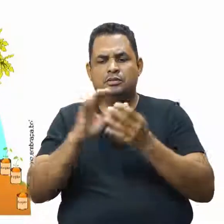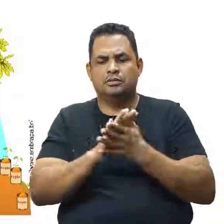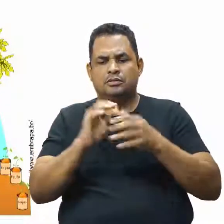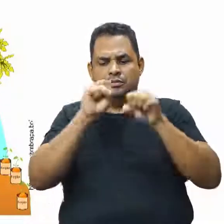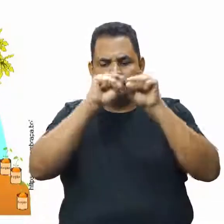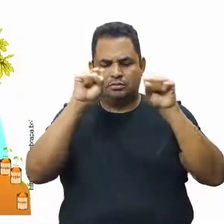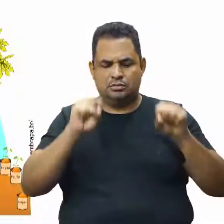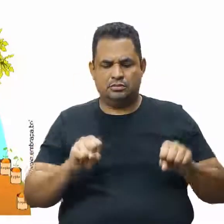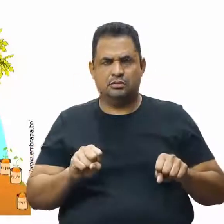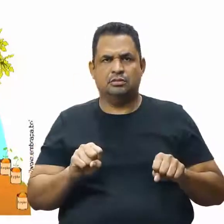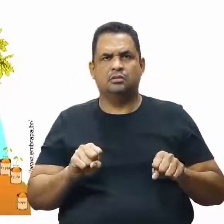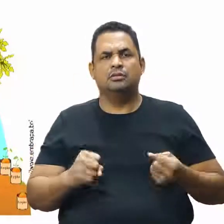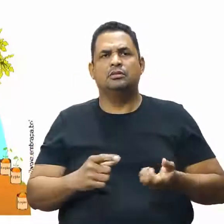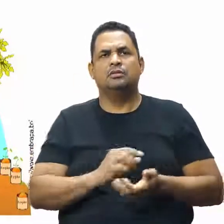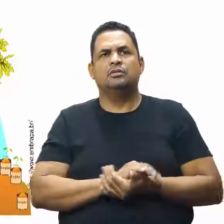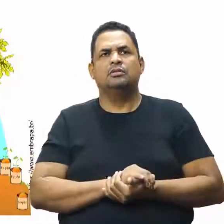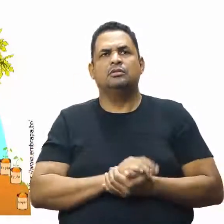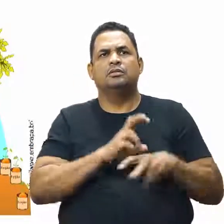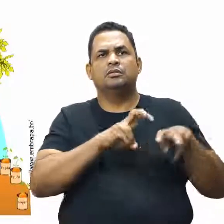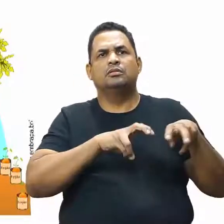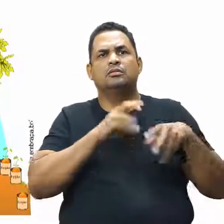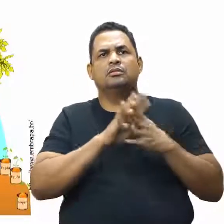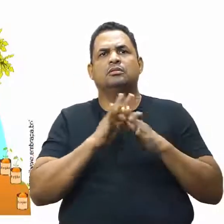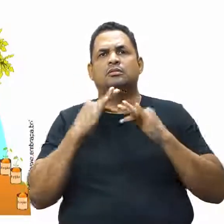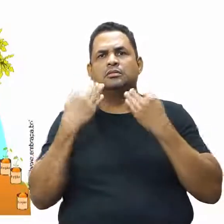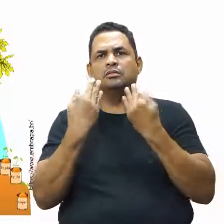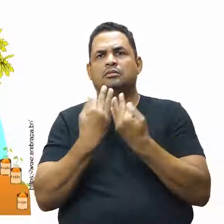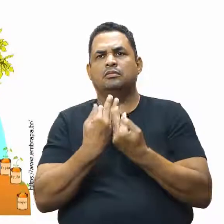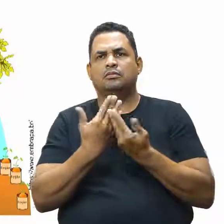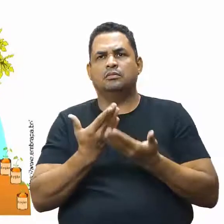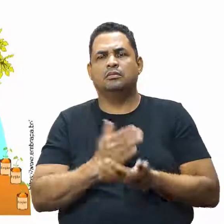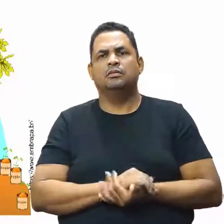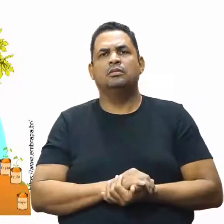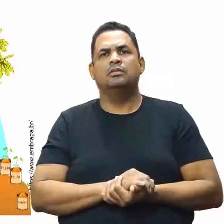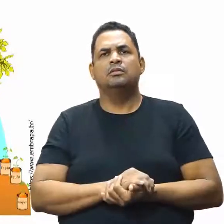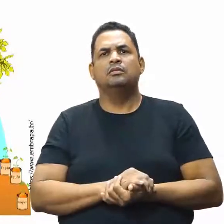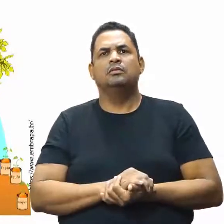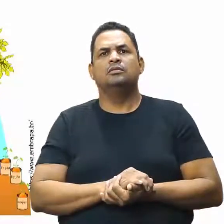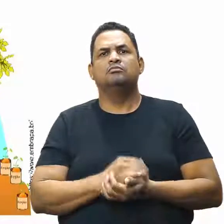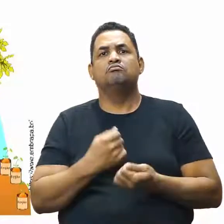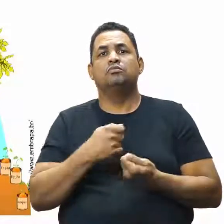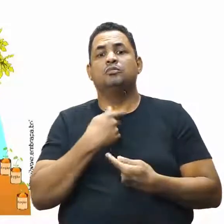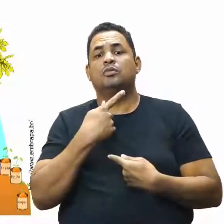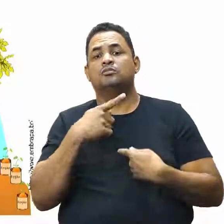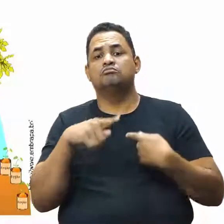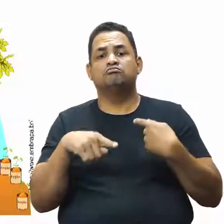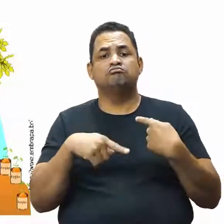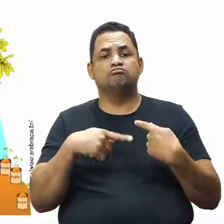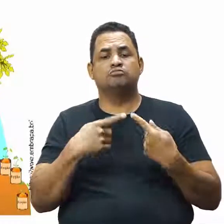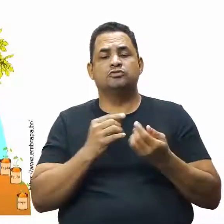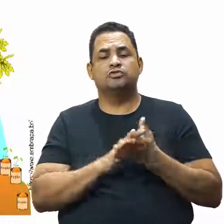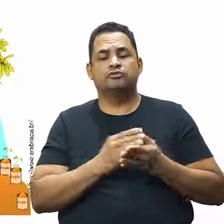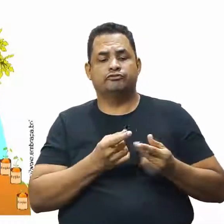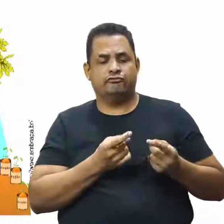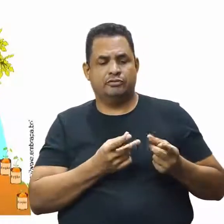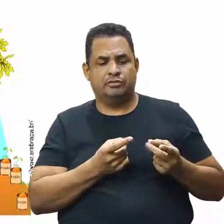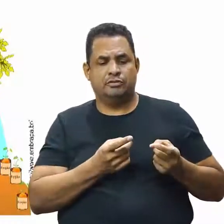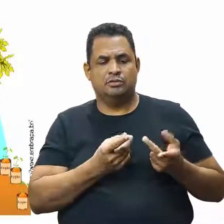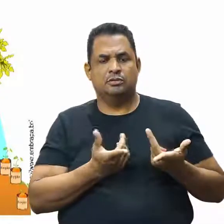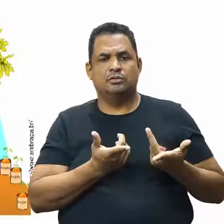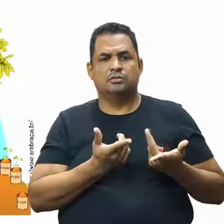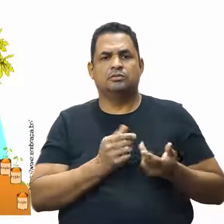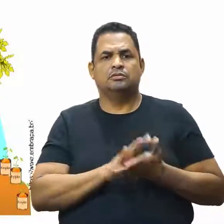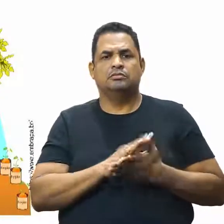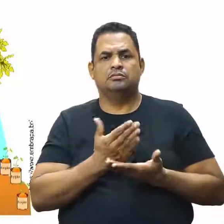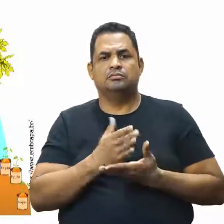sistema de agricultura familiar, o que tem interesse comercial, que pode ser usado também